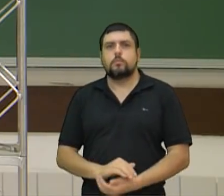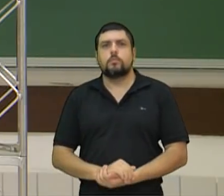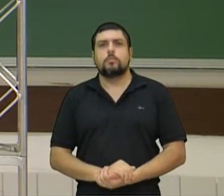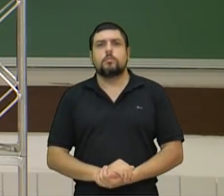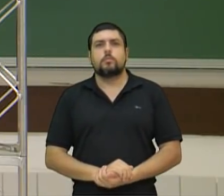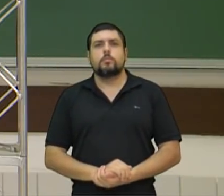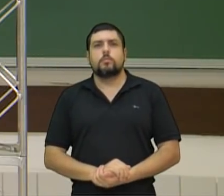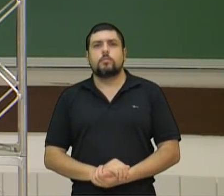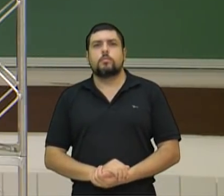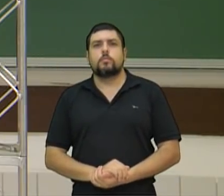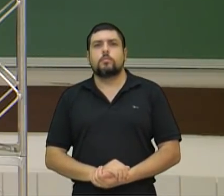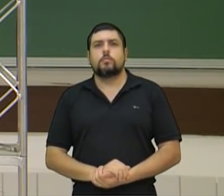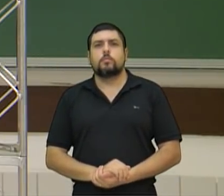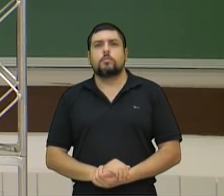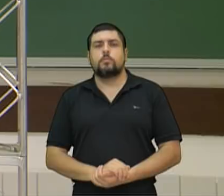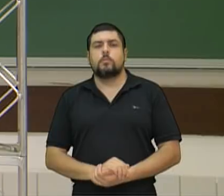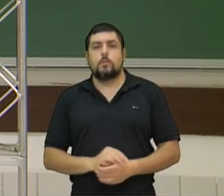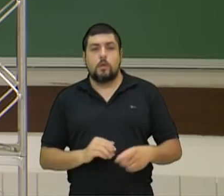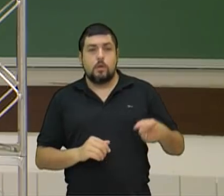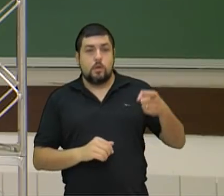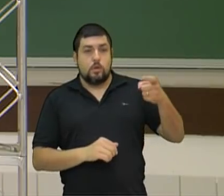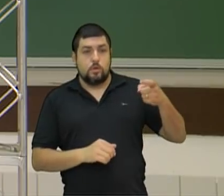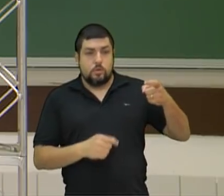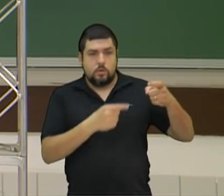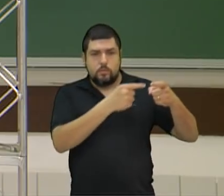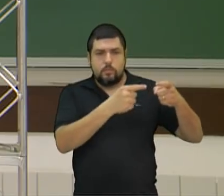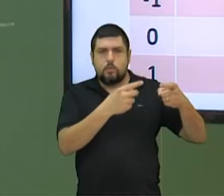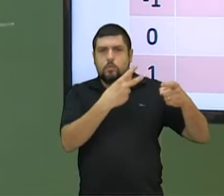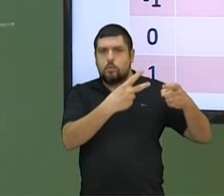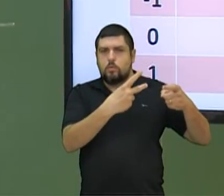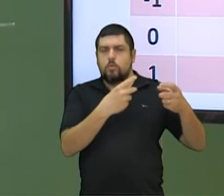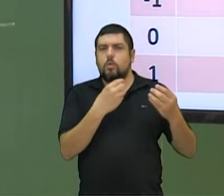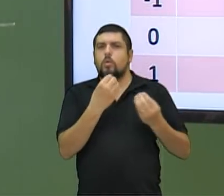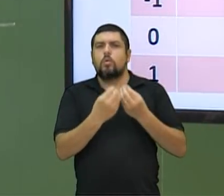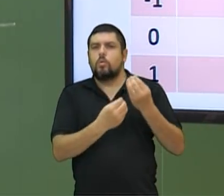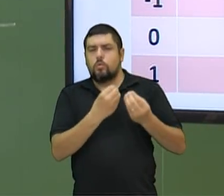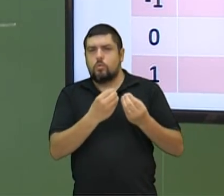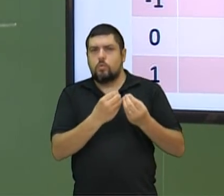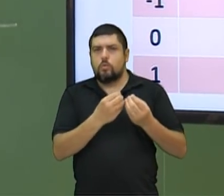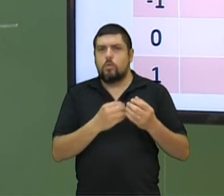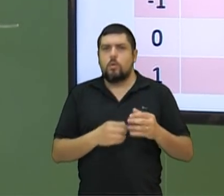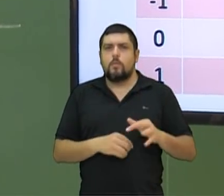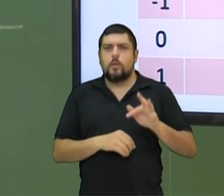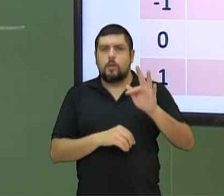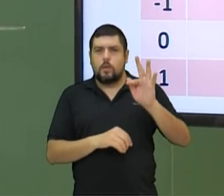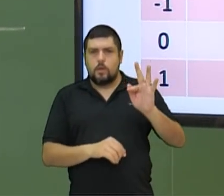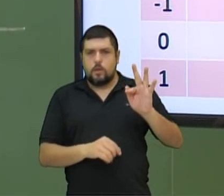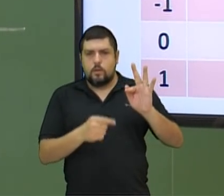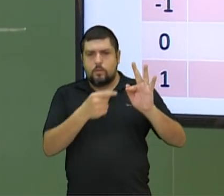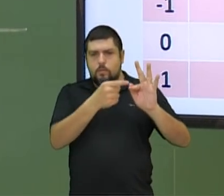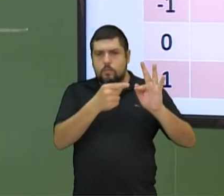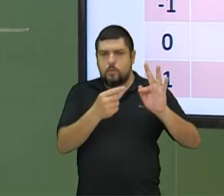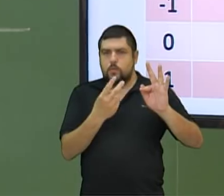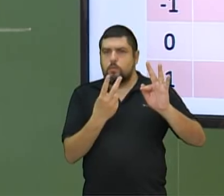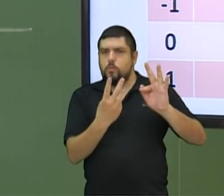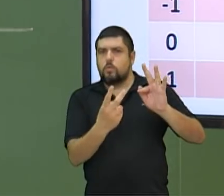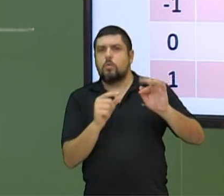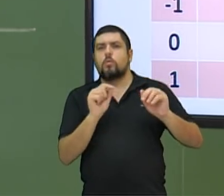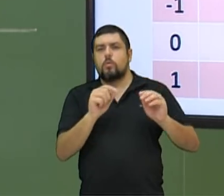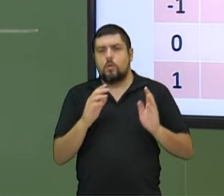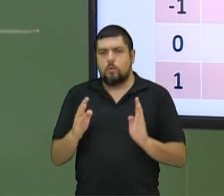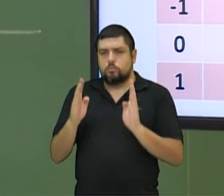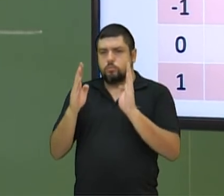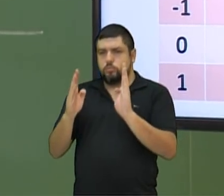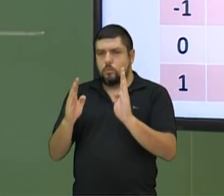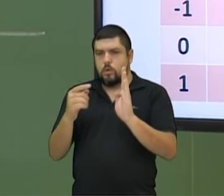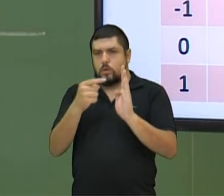2. Para x igual a menos 2, vai ficar o quê? F de menos 2 vai ser igual a módulo